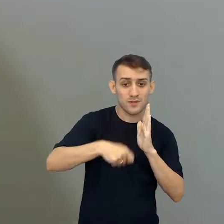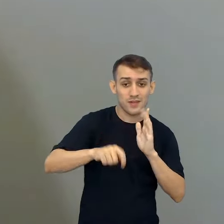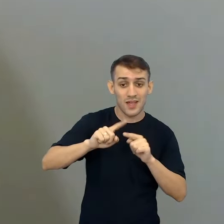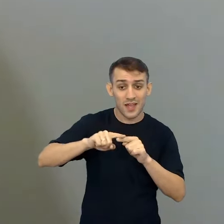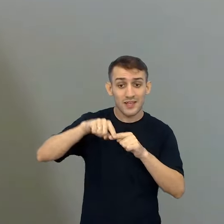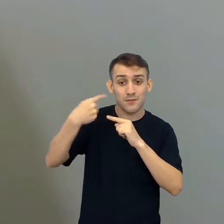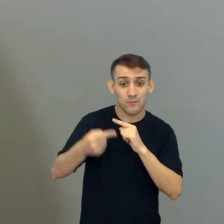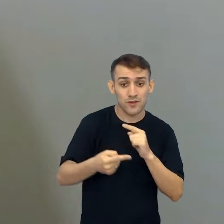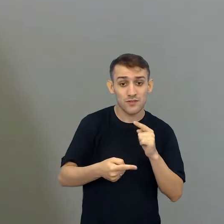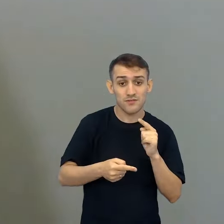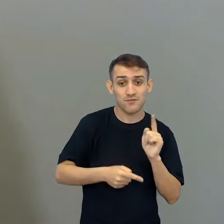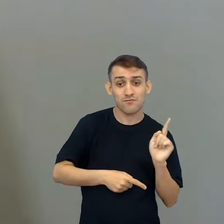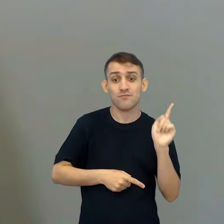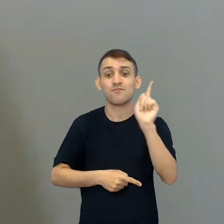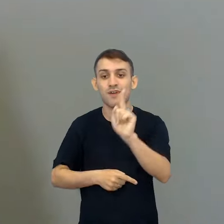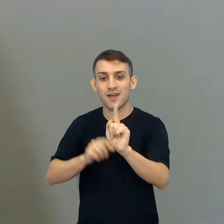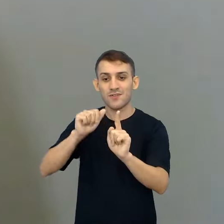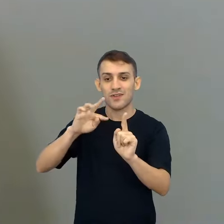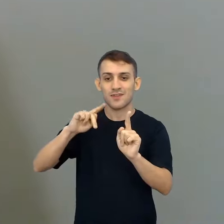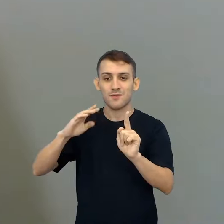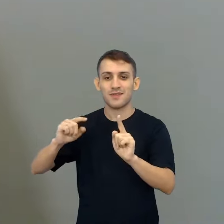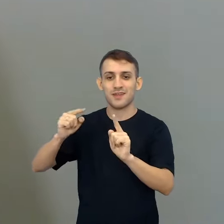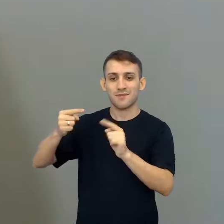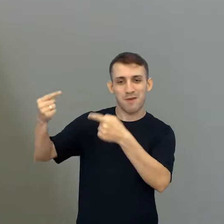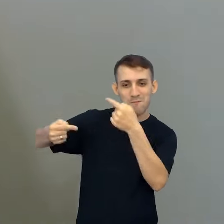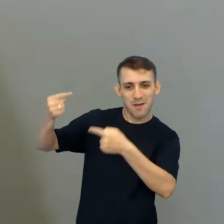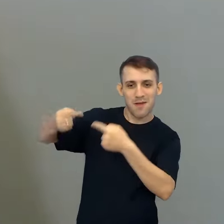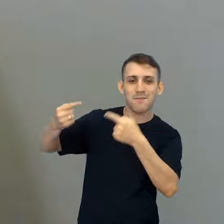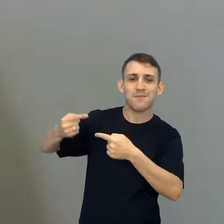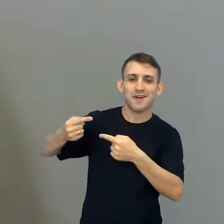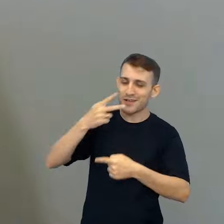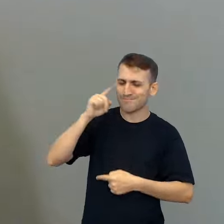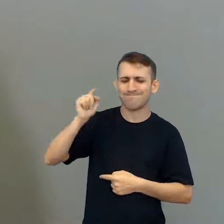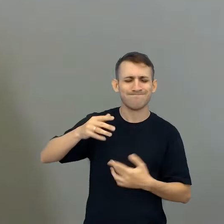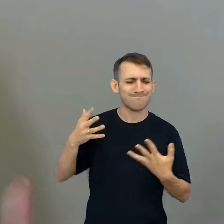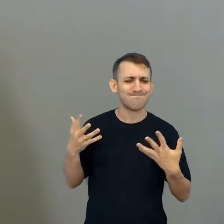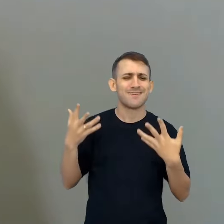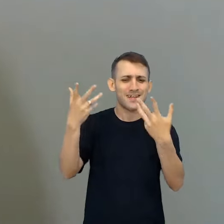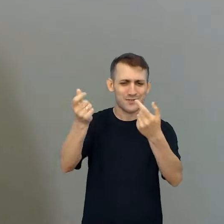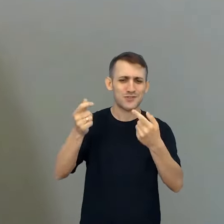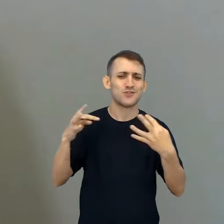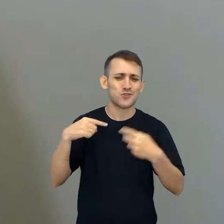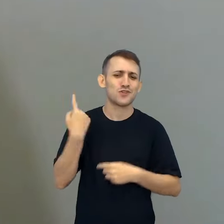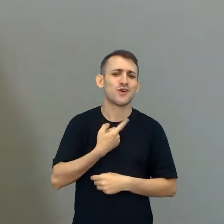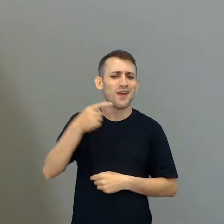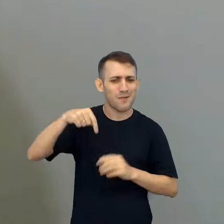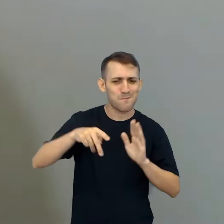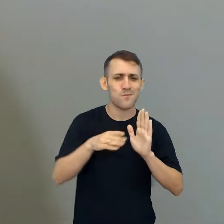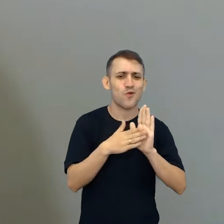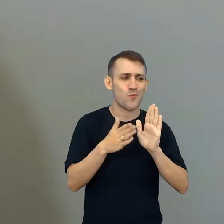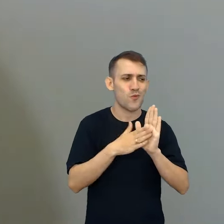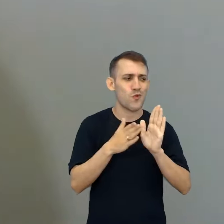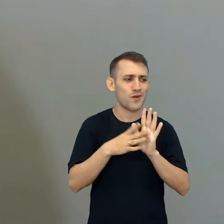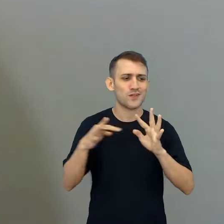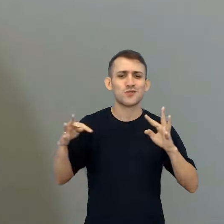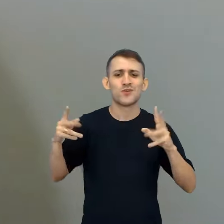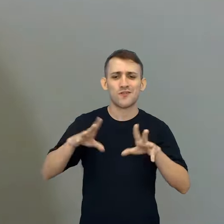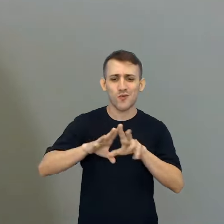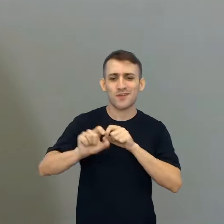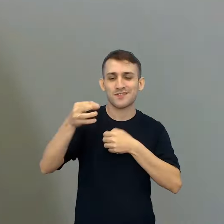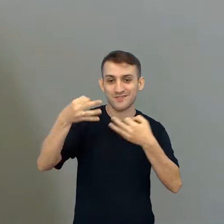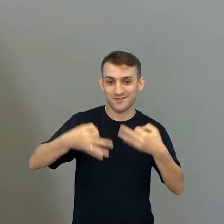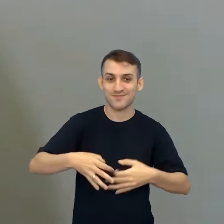lá na TPC e discutem com seus pares. Esse que é o enriquecimento daquilo que nós estamos propondo em todas as nossas